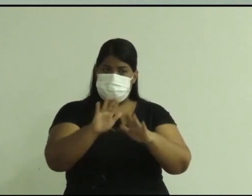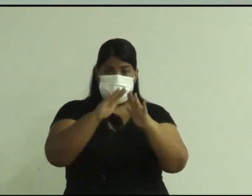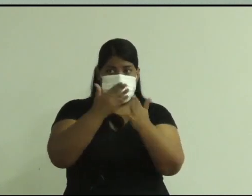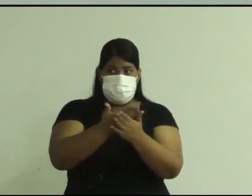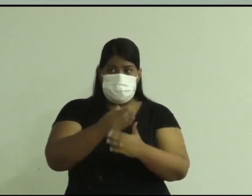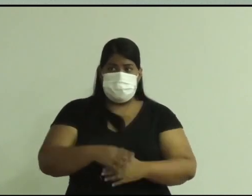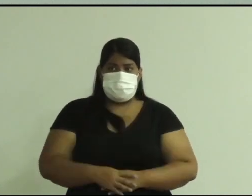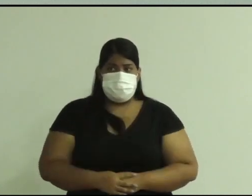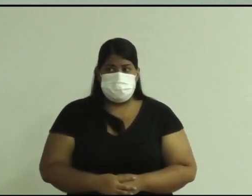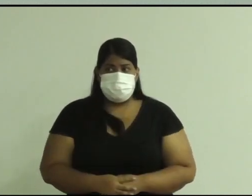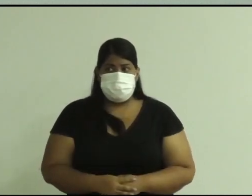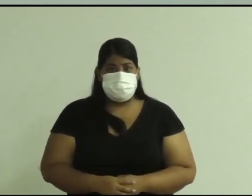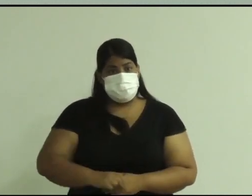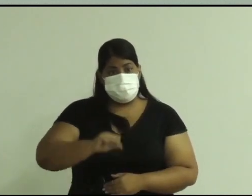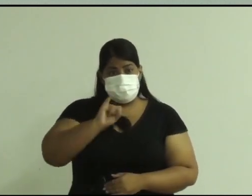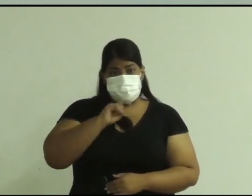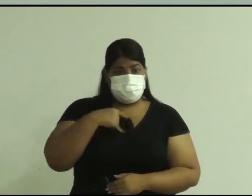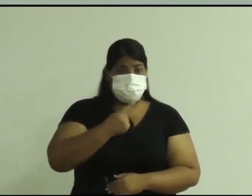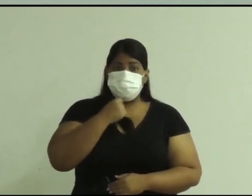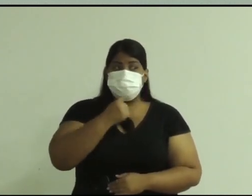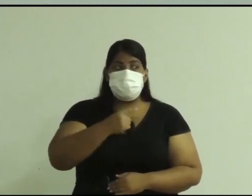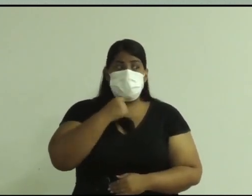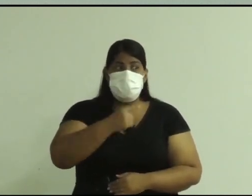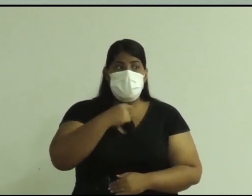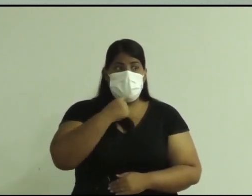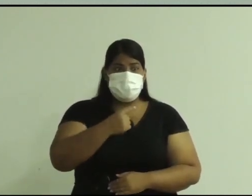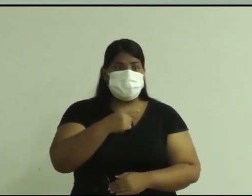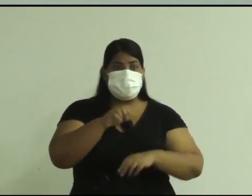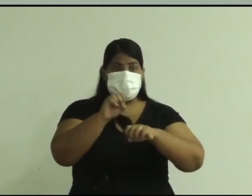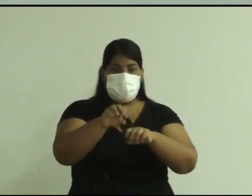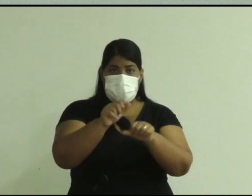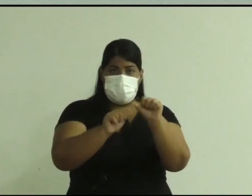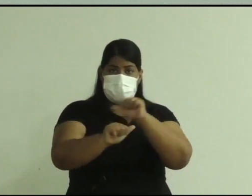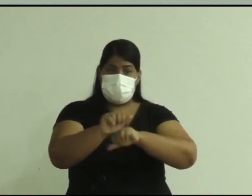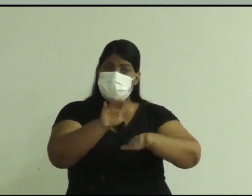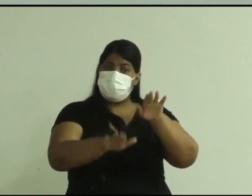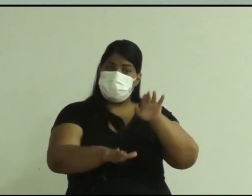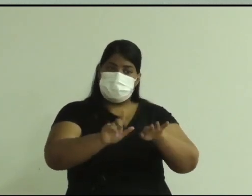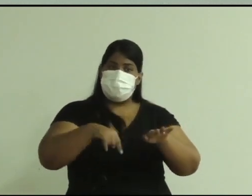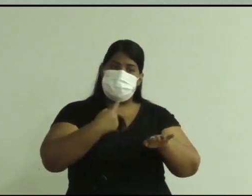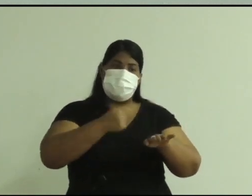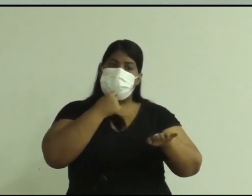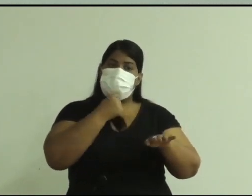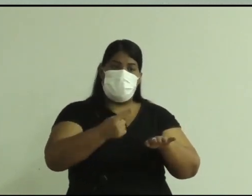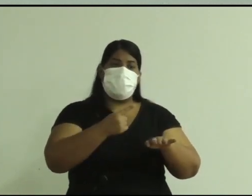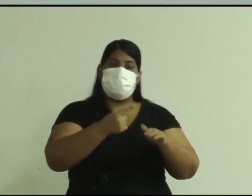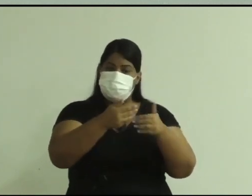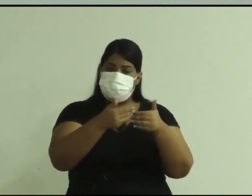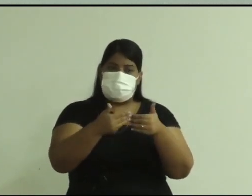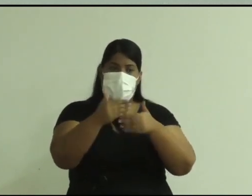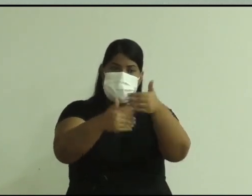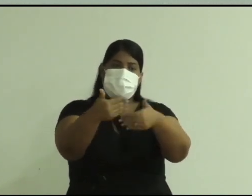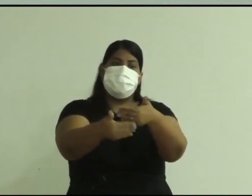escolar, porque se a gente não conseguisse fazer uma intervenção ali, talvez a gente não conseguisse ir muito longe.